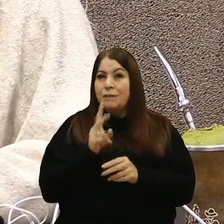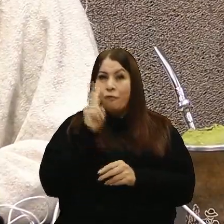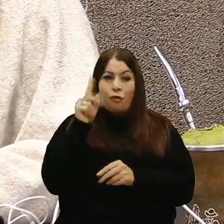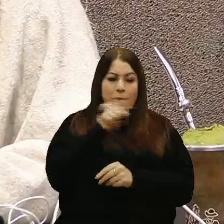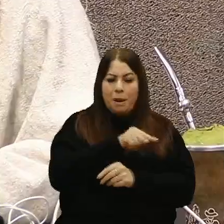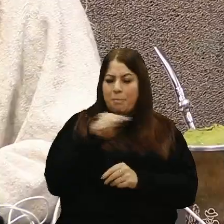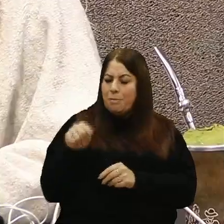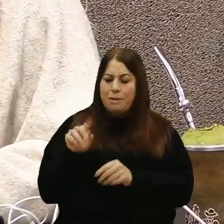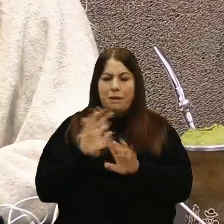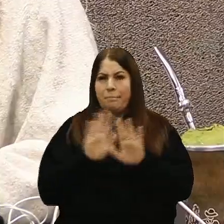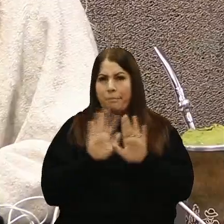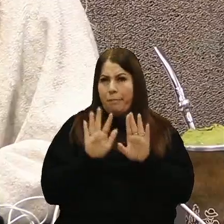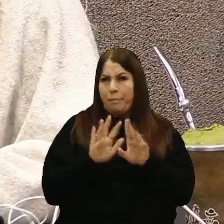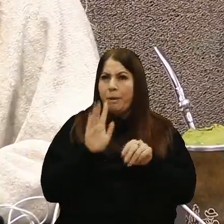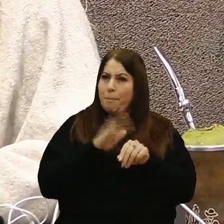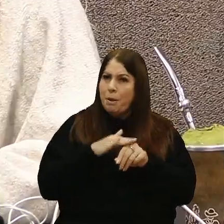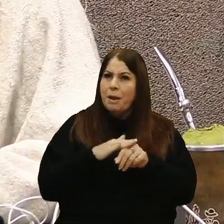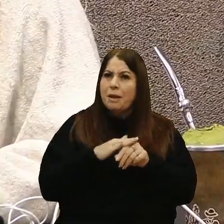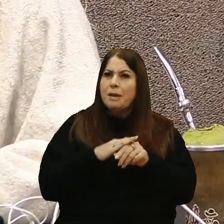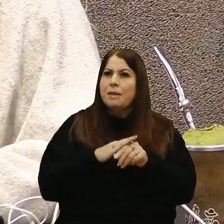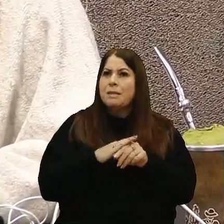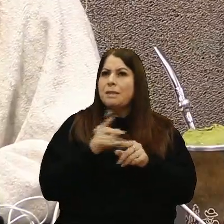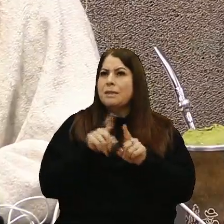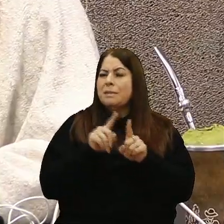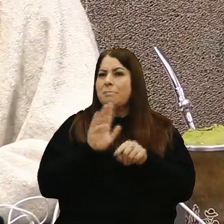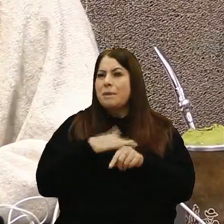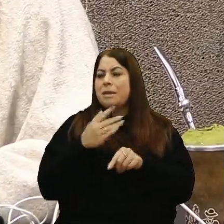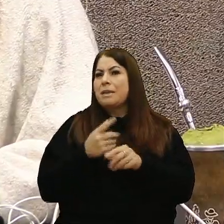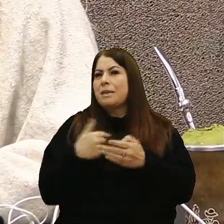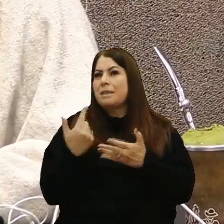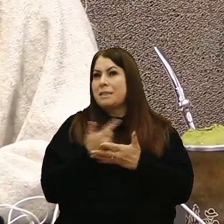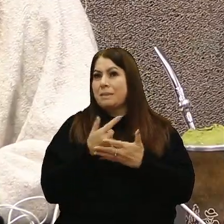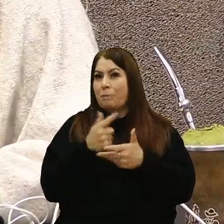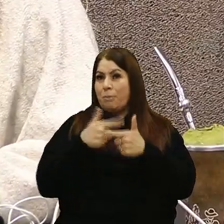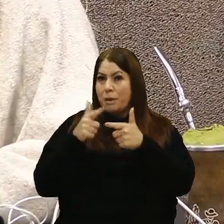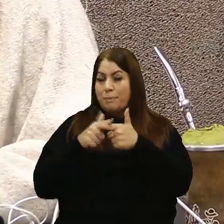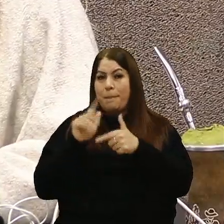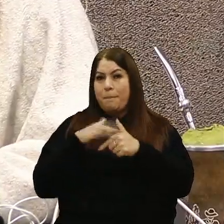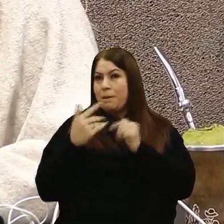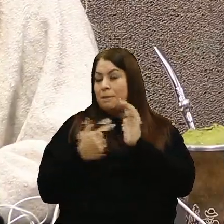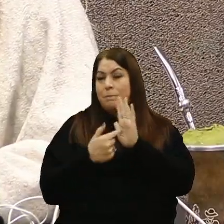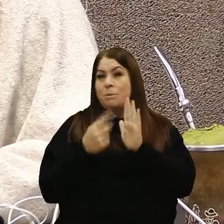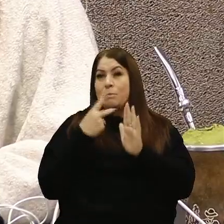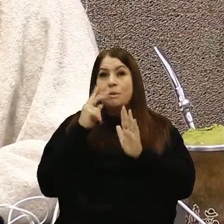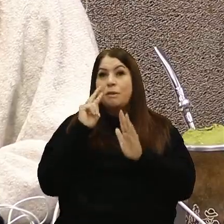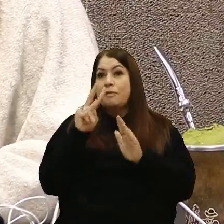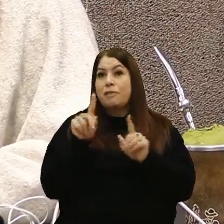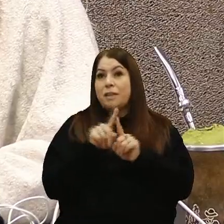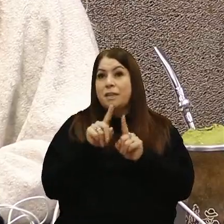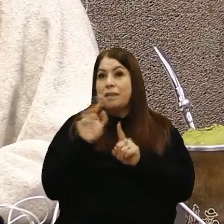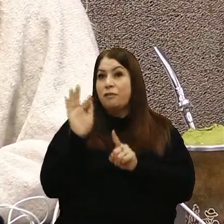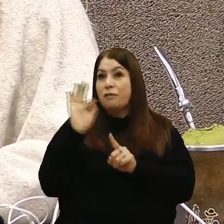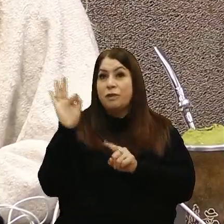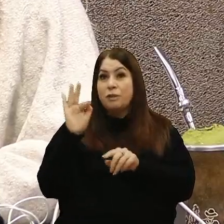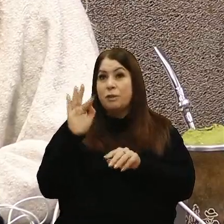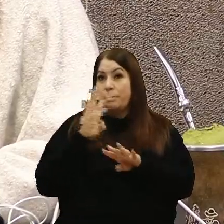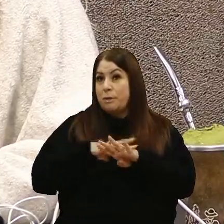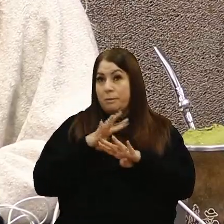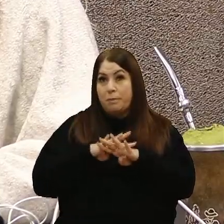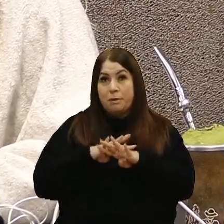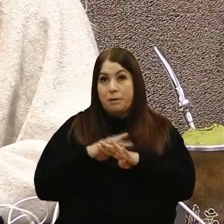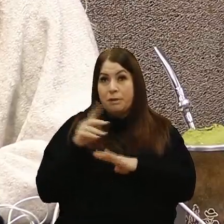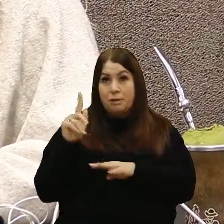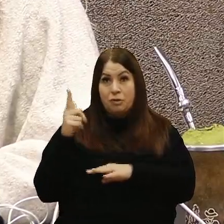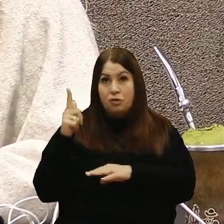acabar. Tem que acabar. Quanto mais fundo é o valo, mais água cabe dentro. Isso até não precisa ser físico e nem matemático para saber, nem